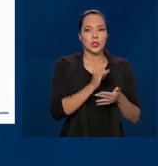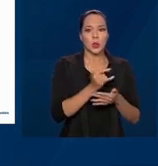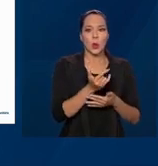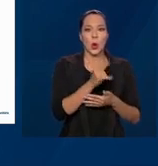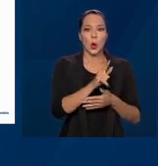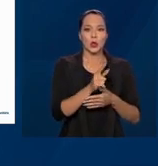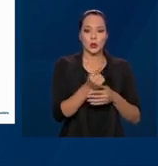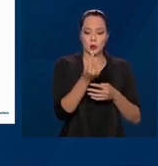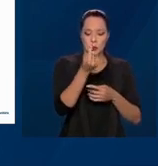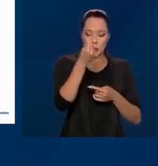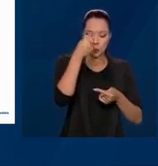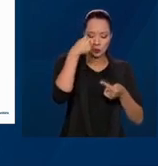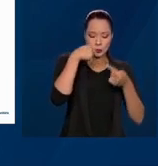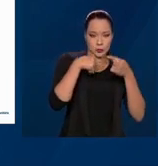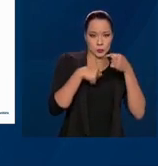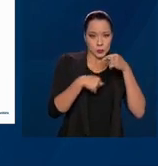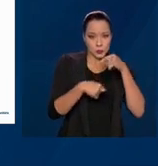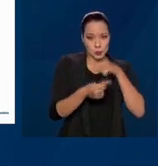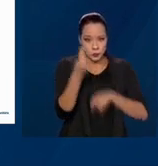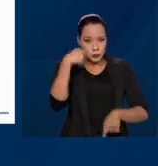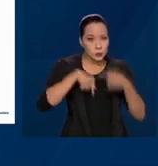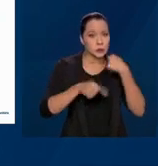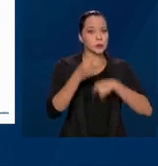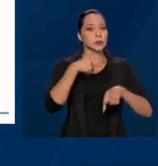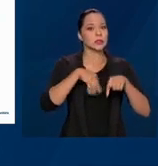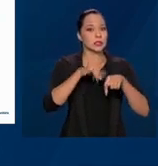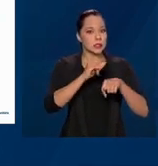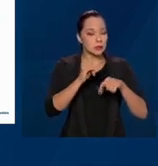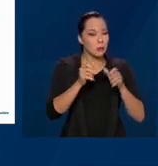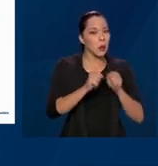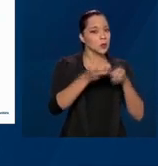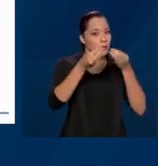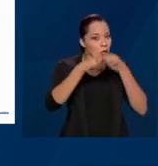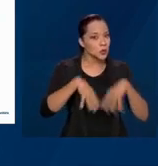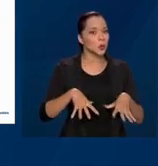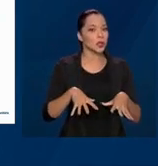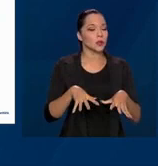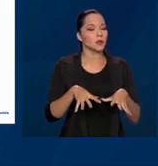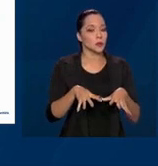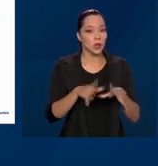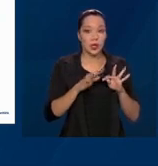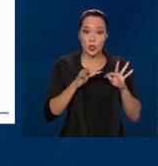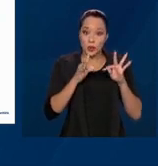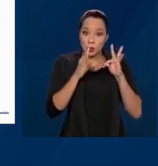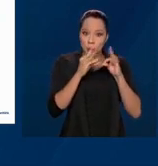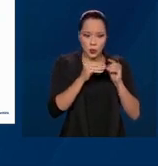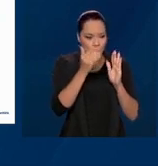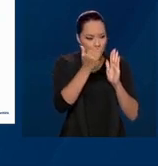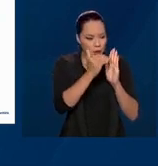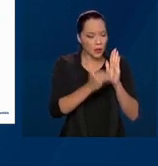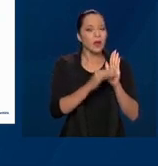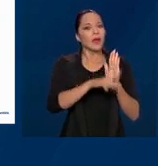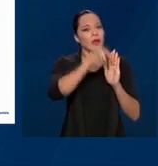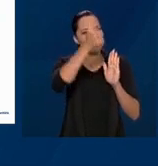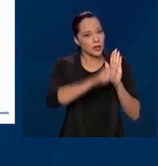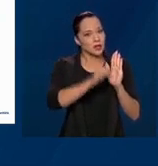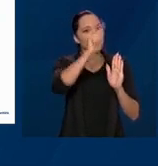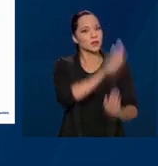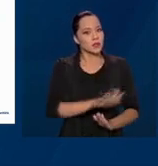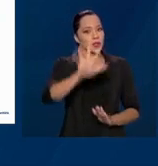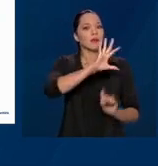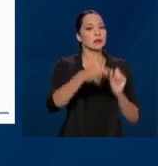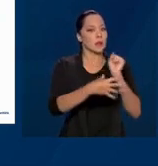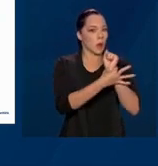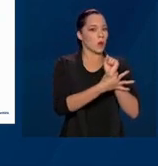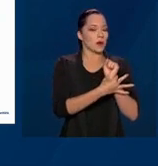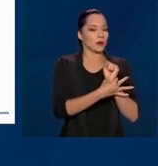afetar o sistema reprodutor. Então, tudo isso é o que a gente chama de avaliação geral de segurança não